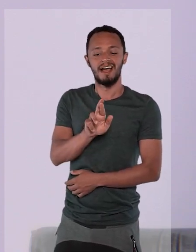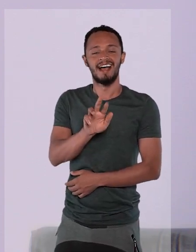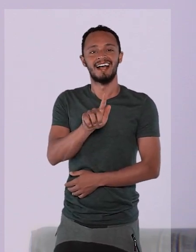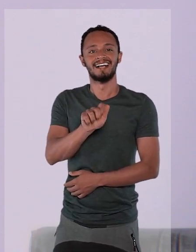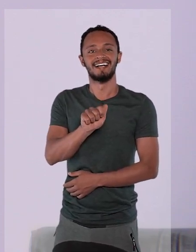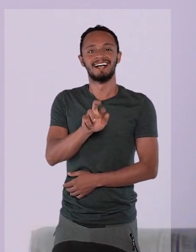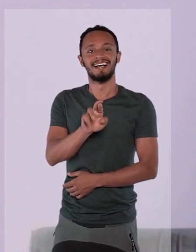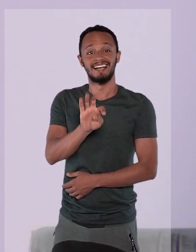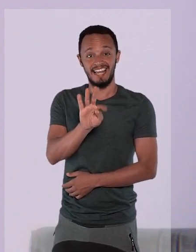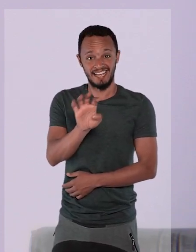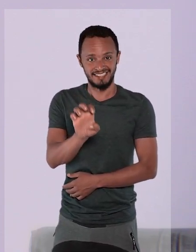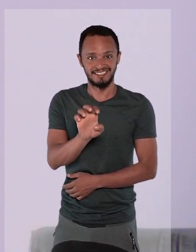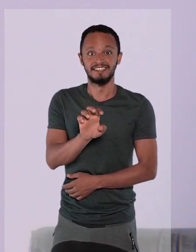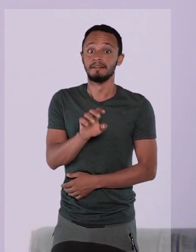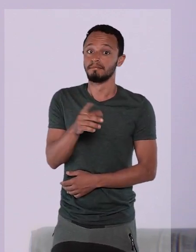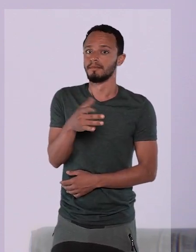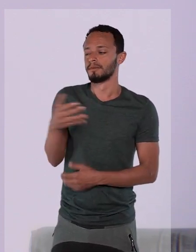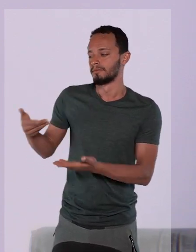ficar com a gente. Faça o favor, doutora.